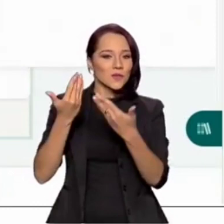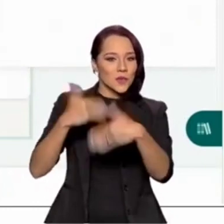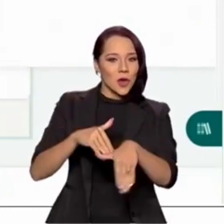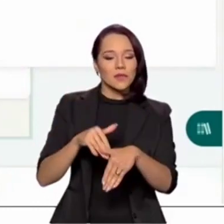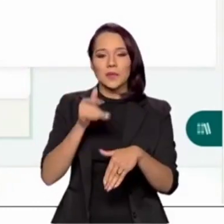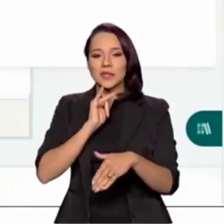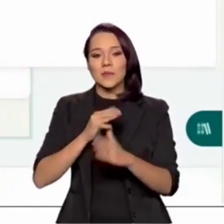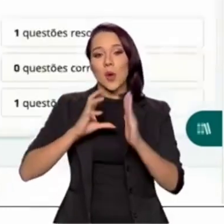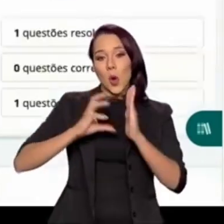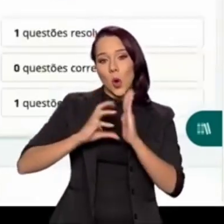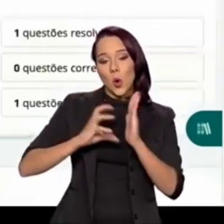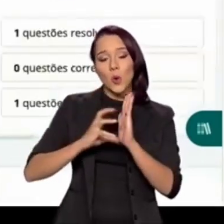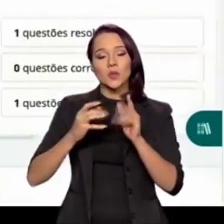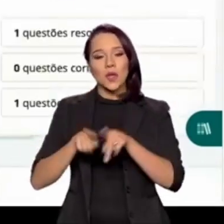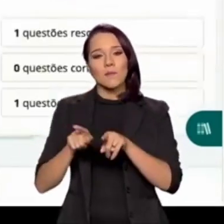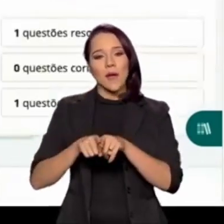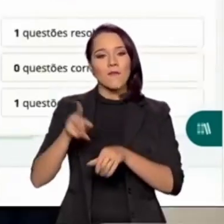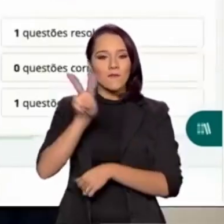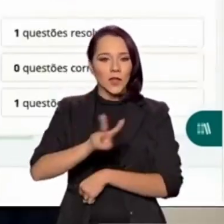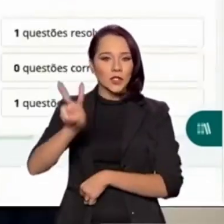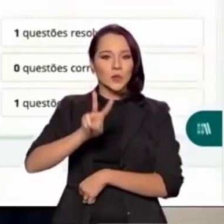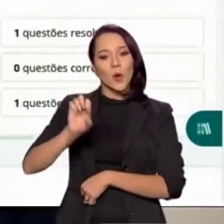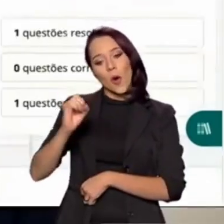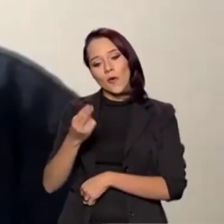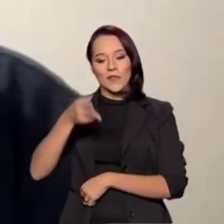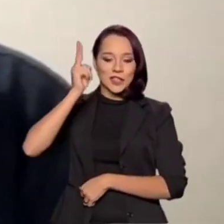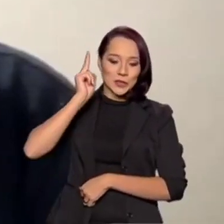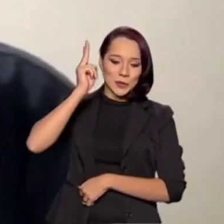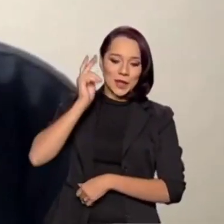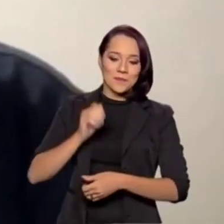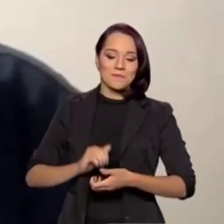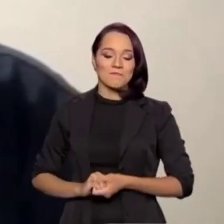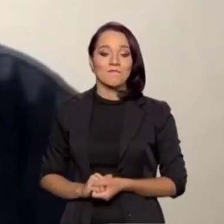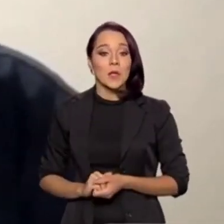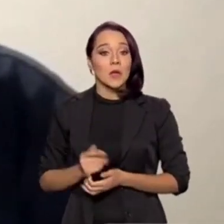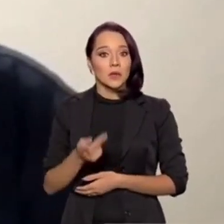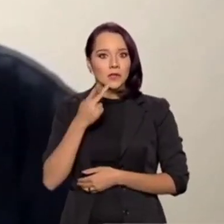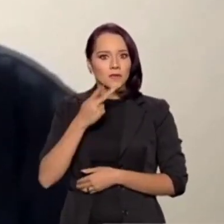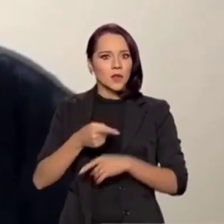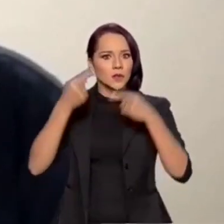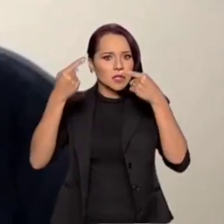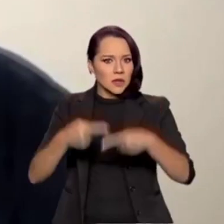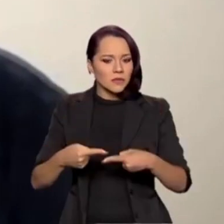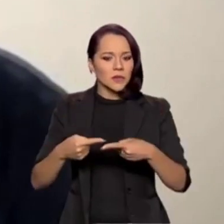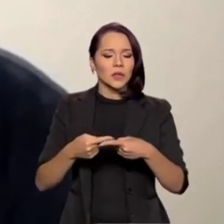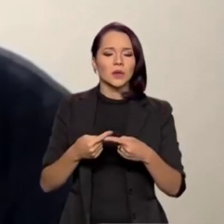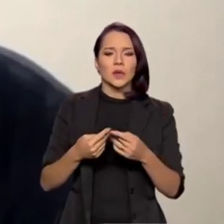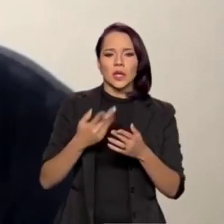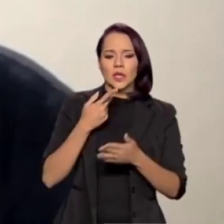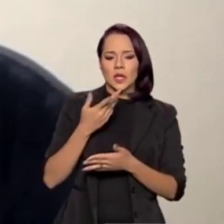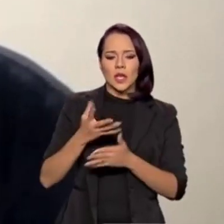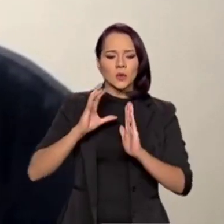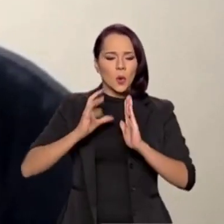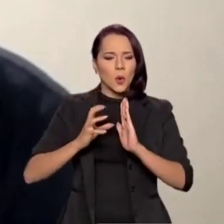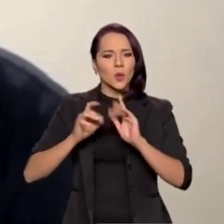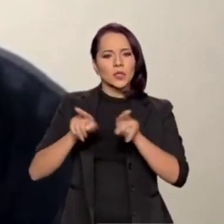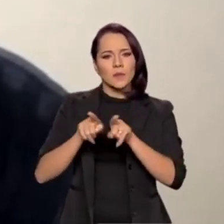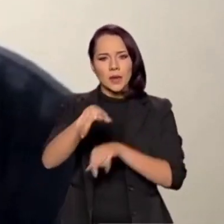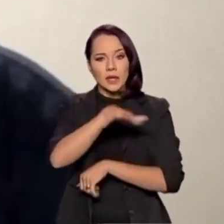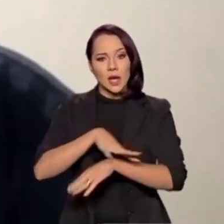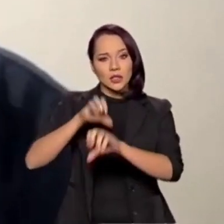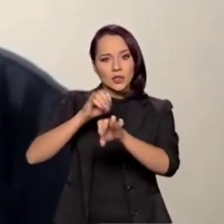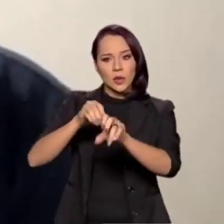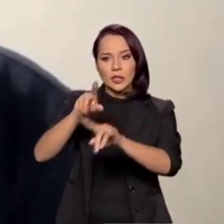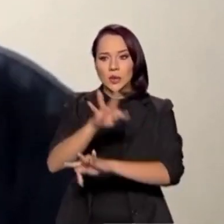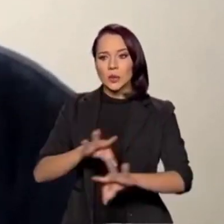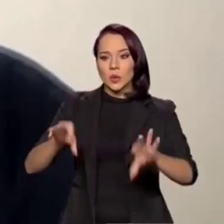como concursos e vestibulares. Quando a gente fala dos desafios do que concursos hoje, eu acredito que os desafios do mercado de educação